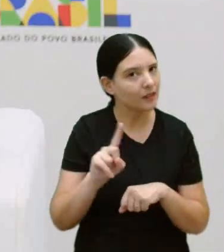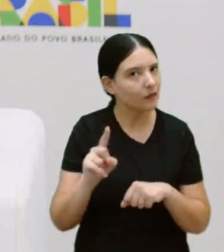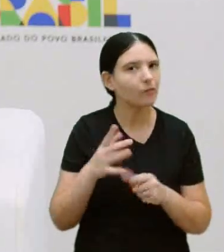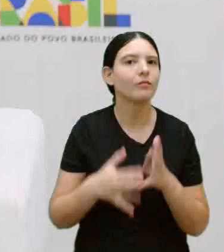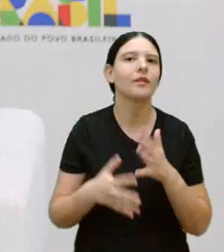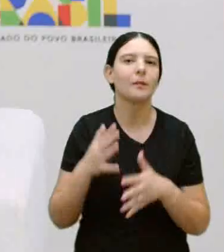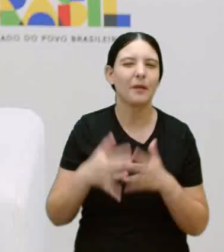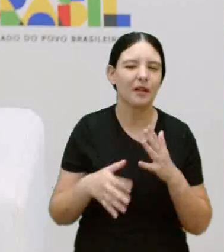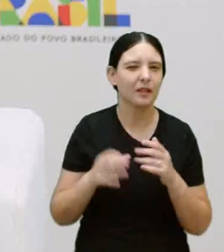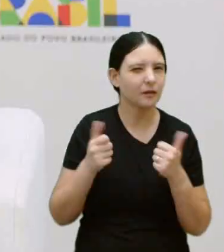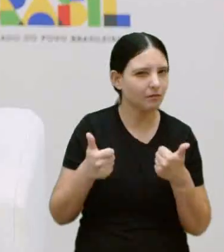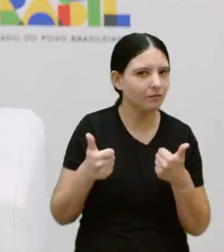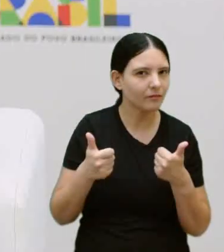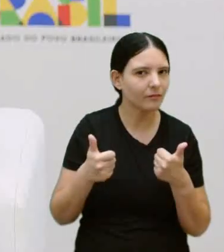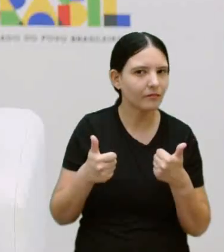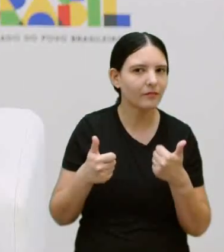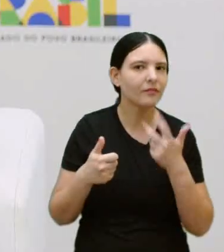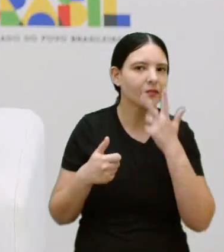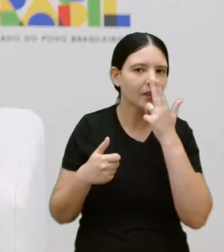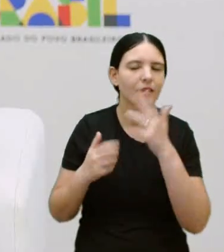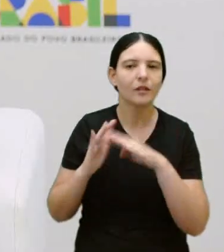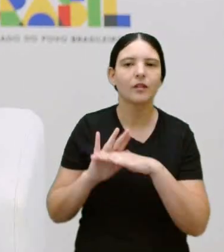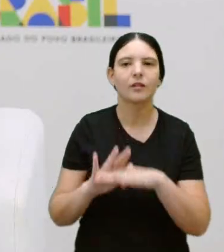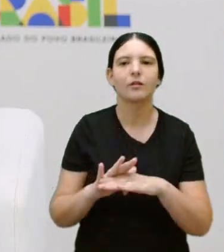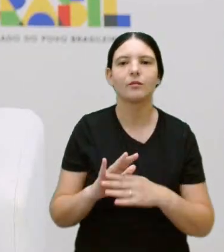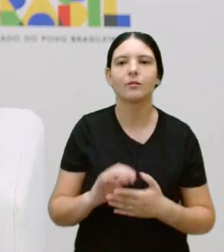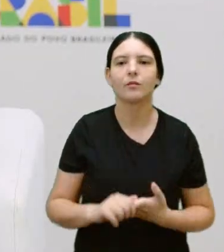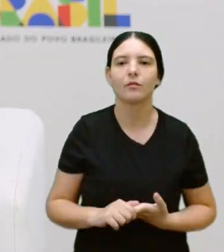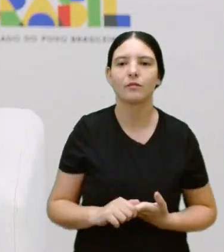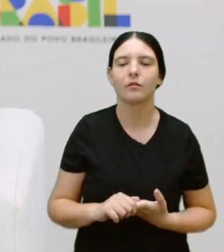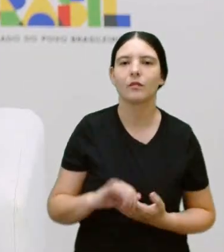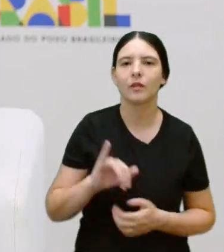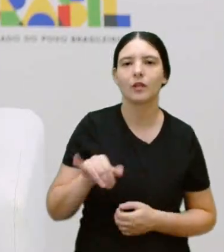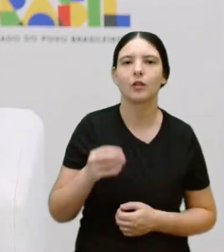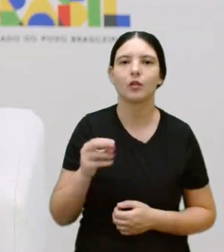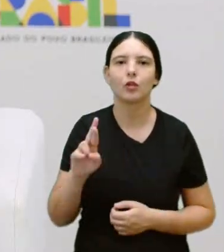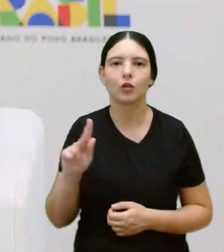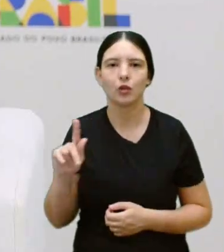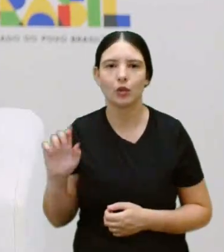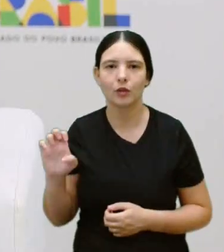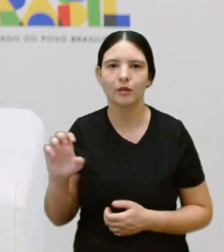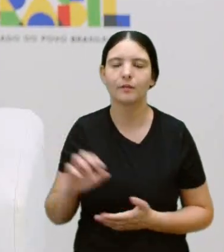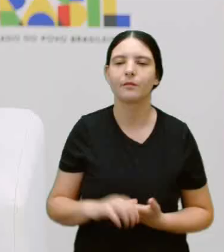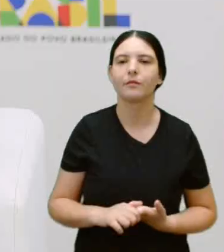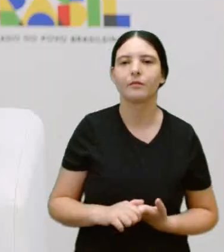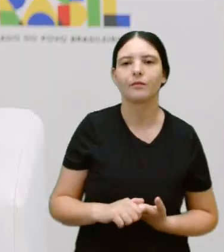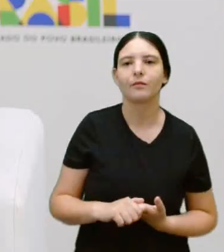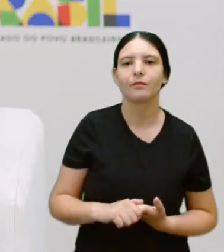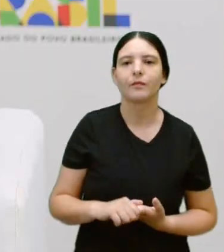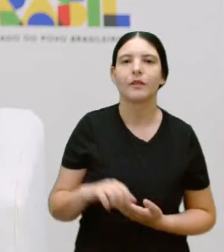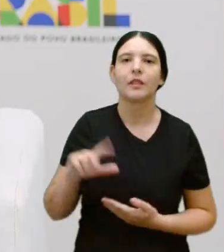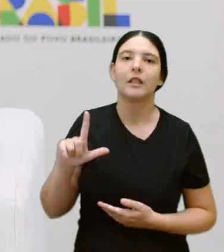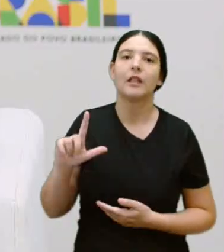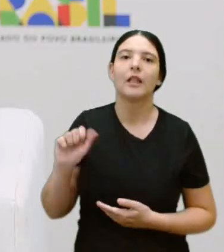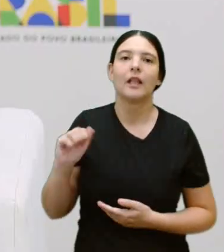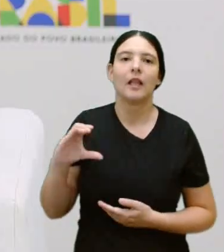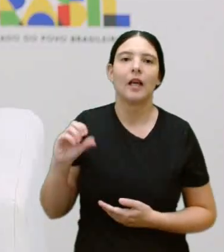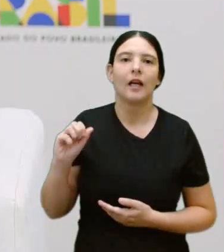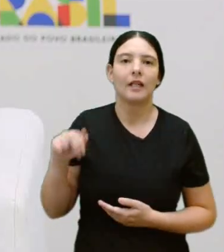acho que eu dei pelo menos um panorama para você. Jorge Gonzaga. O Lacan vai falar de